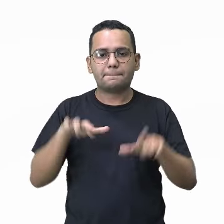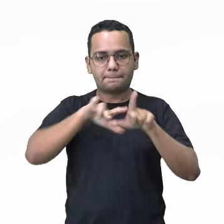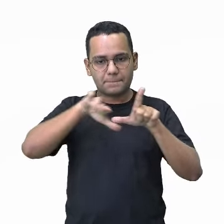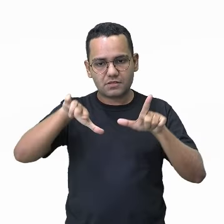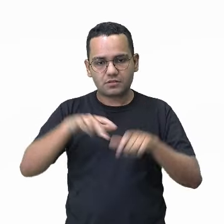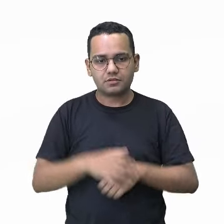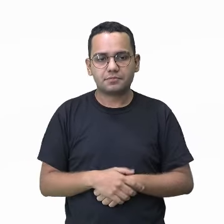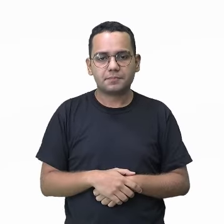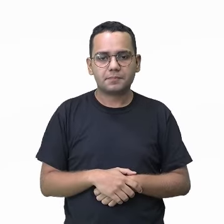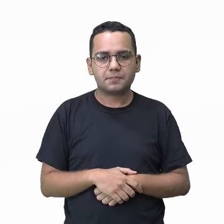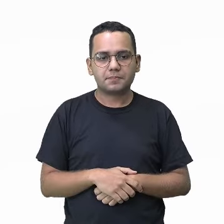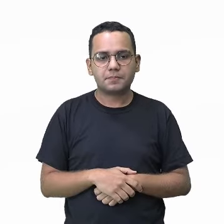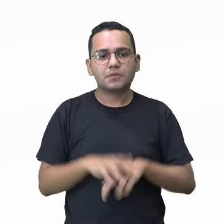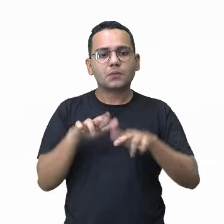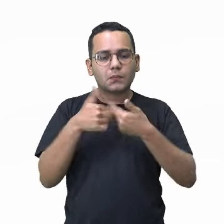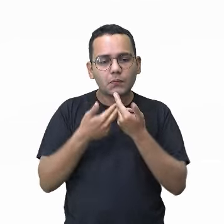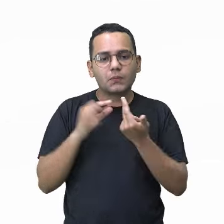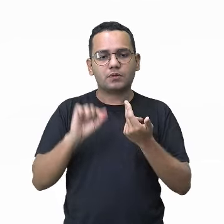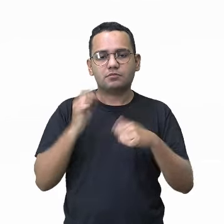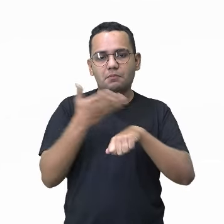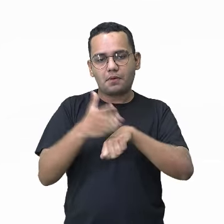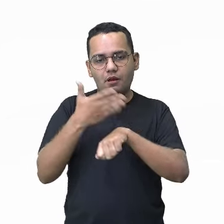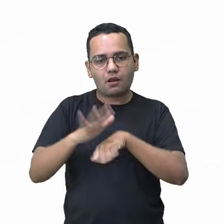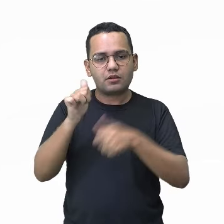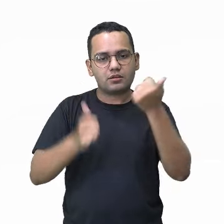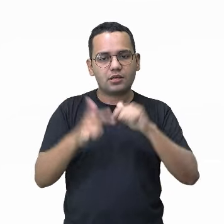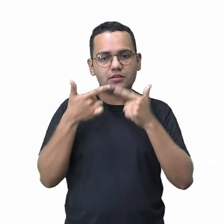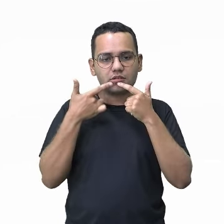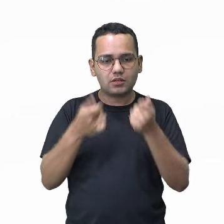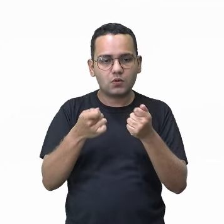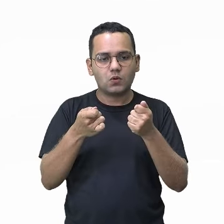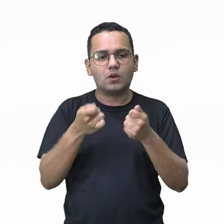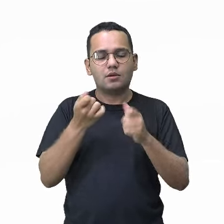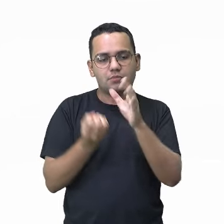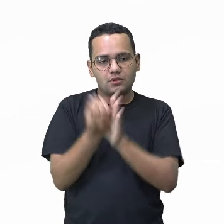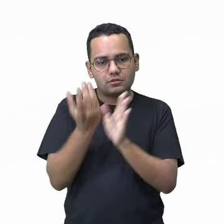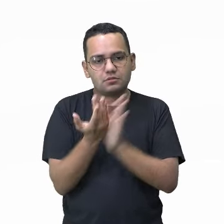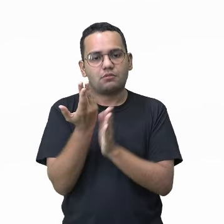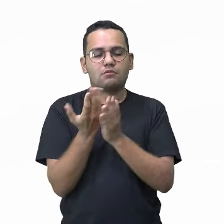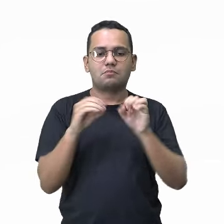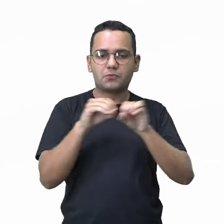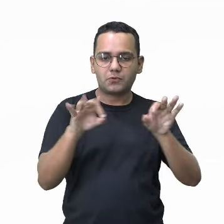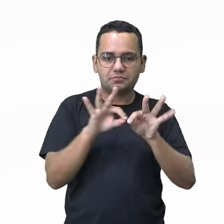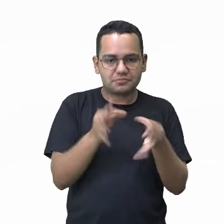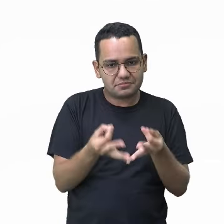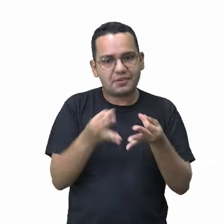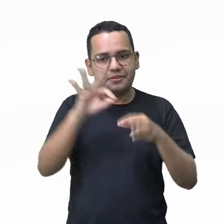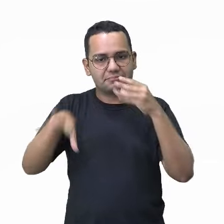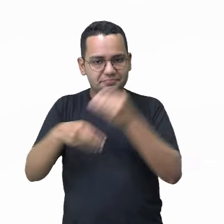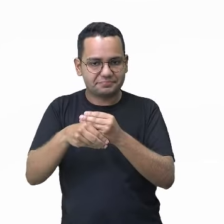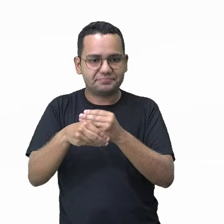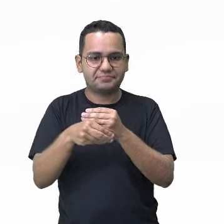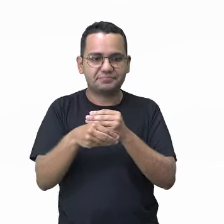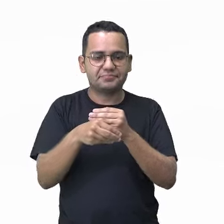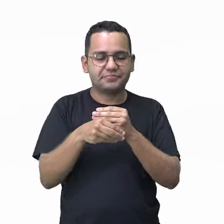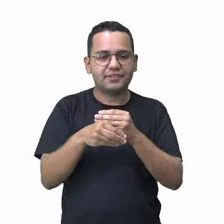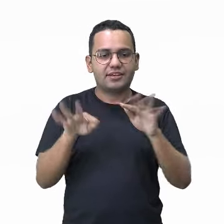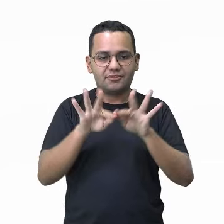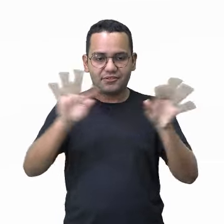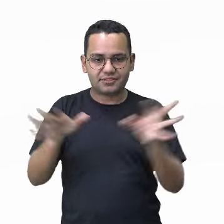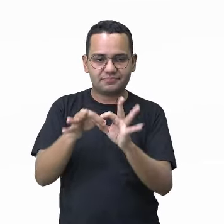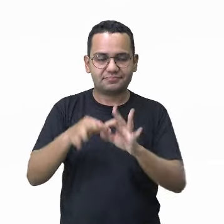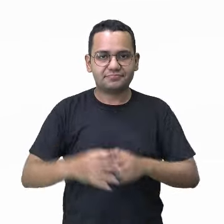e diversas mídias bem como prática de análise linguística na construção dos períodos simples e compostos por coordenação